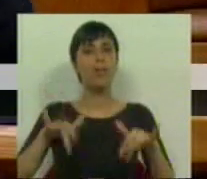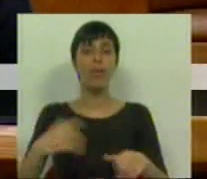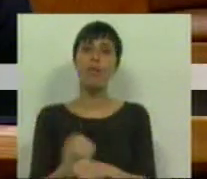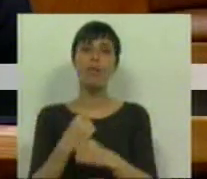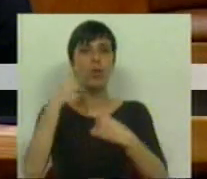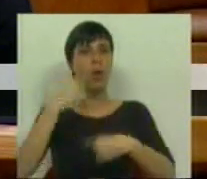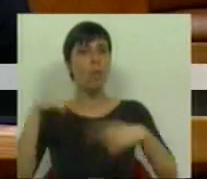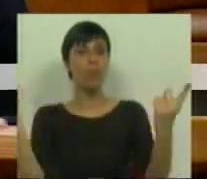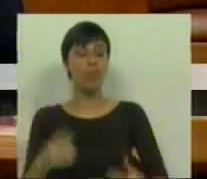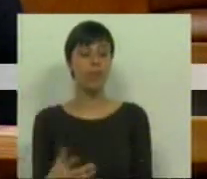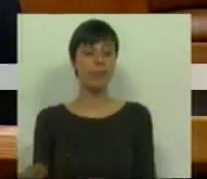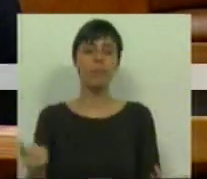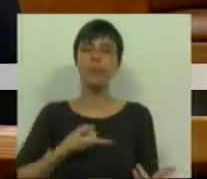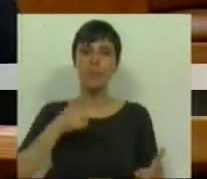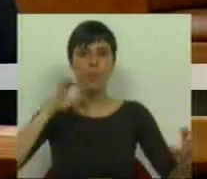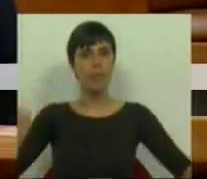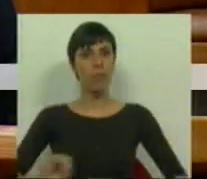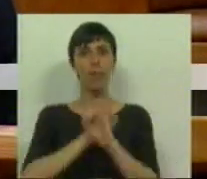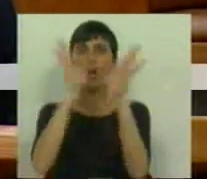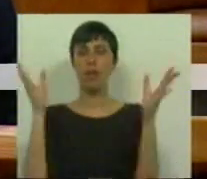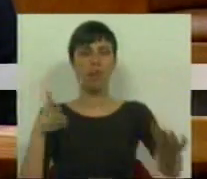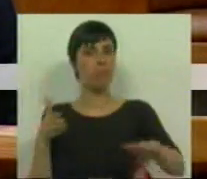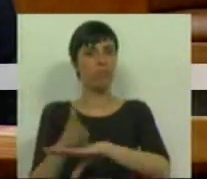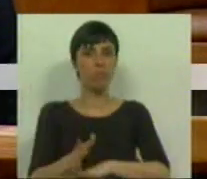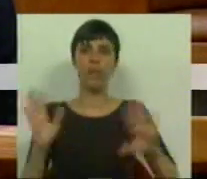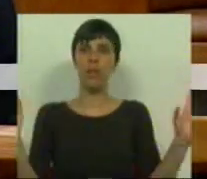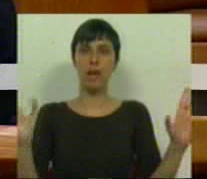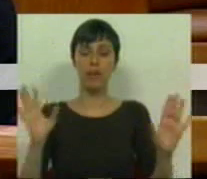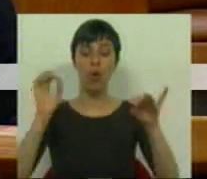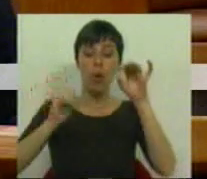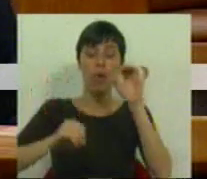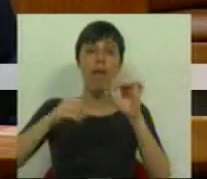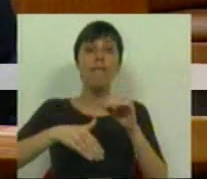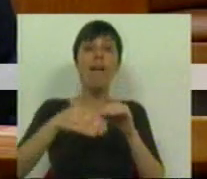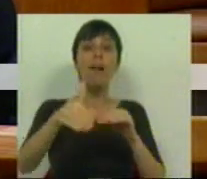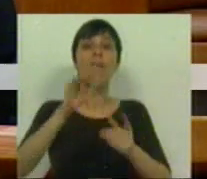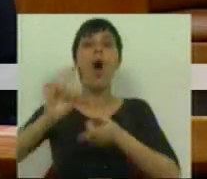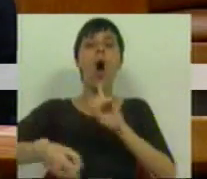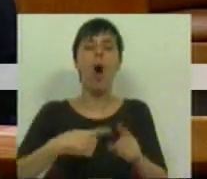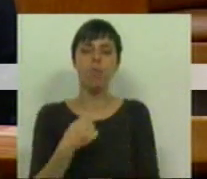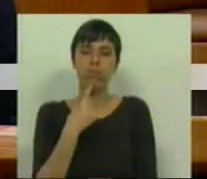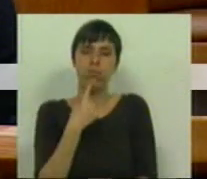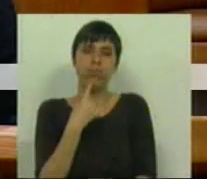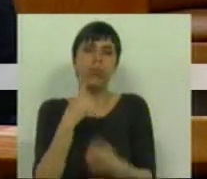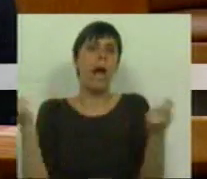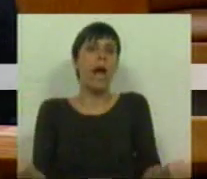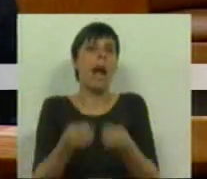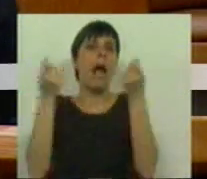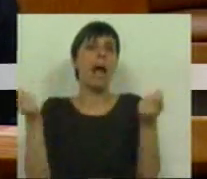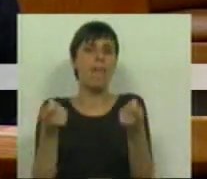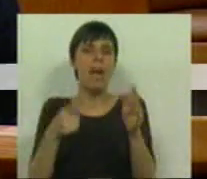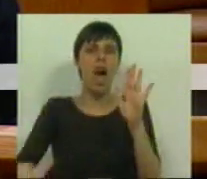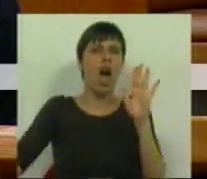função pública. Sejamos claros e diretos. O que está em curso é uma gigantesca campanha